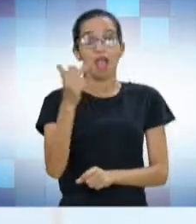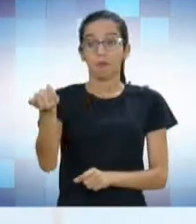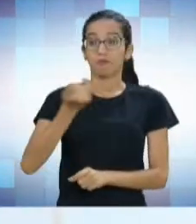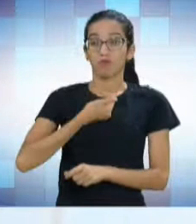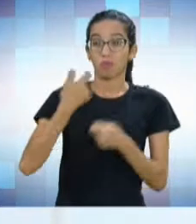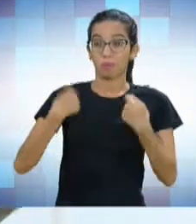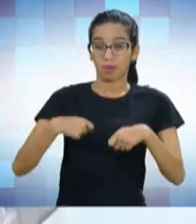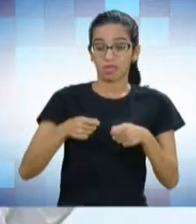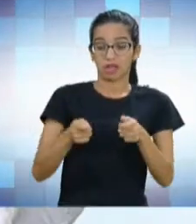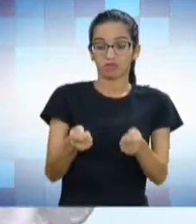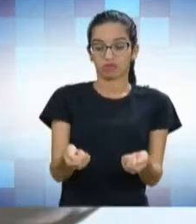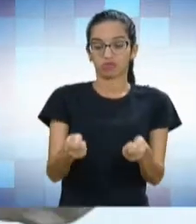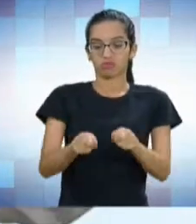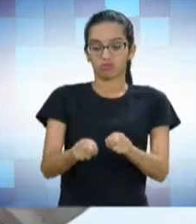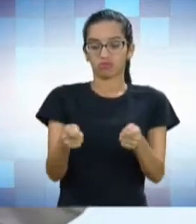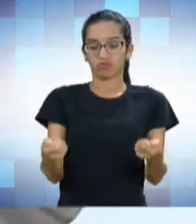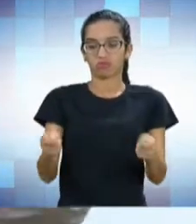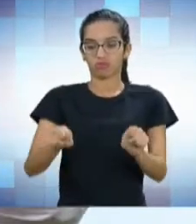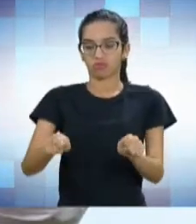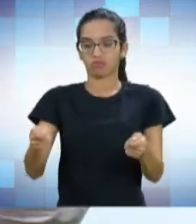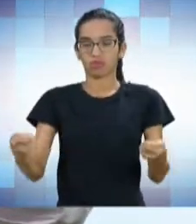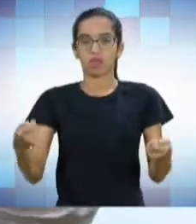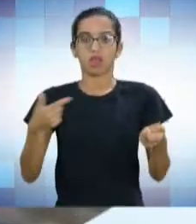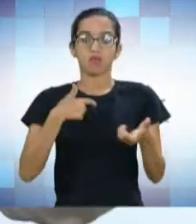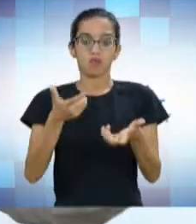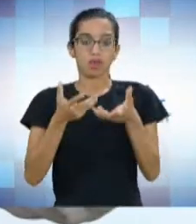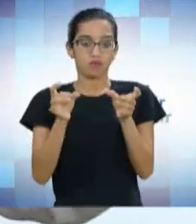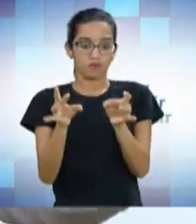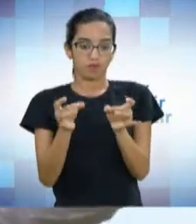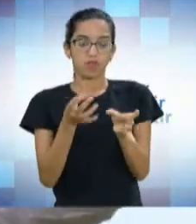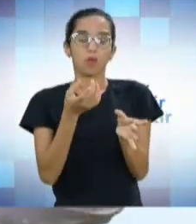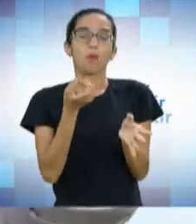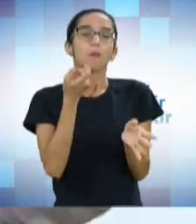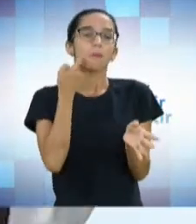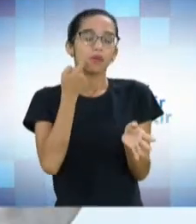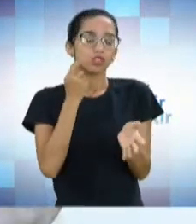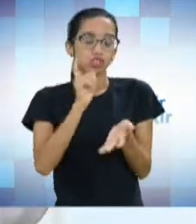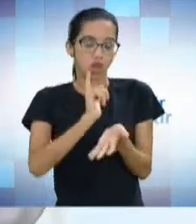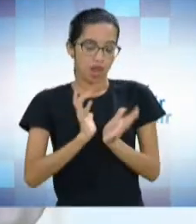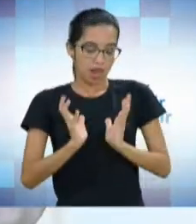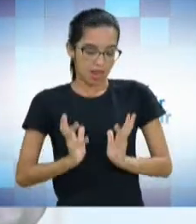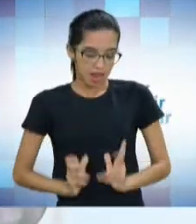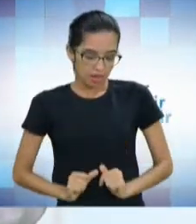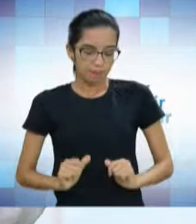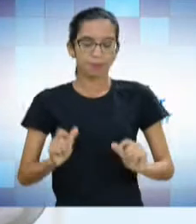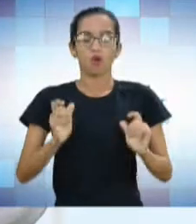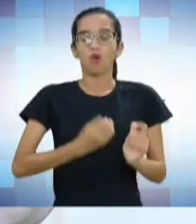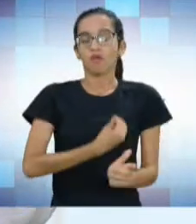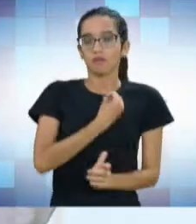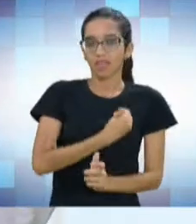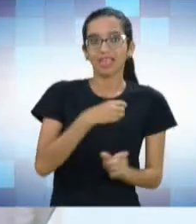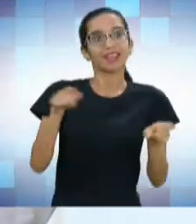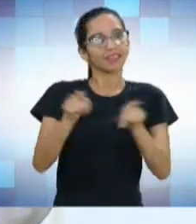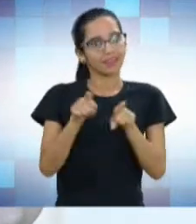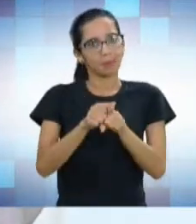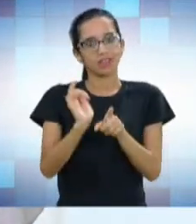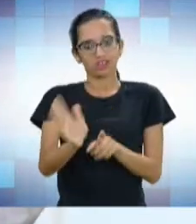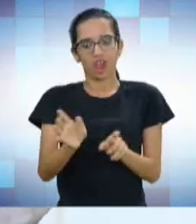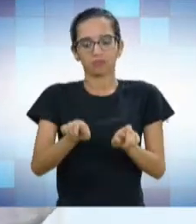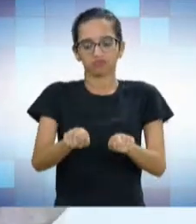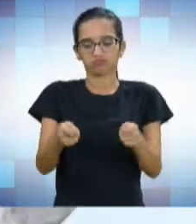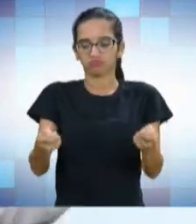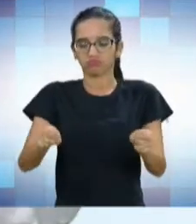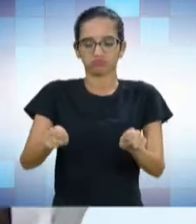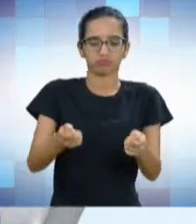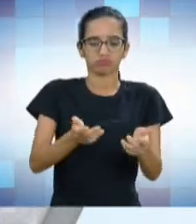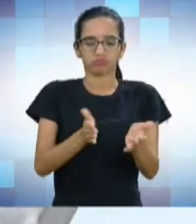demais pra que elas eu quero vender o peixe vivo o peixe tratado e o peixe passar passado haidê muito bem